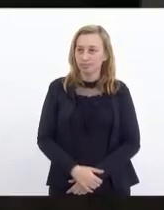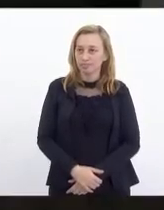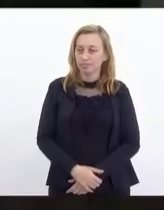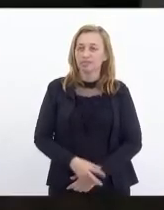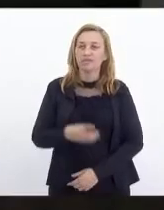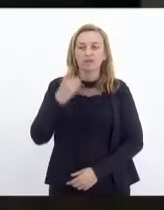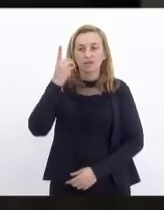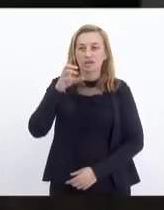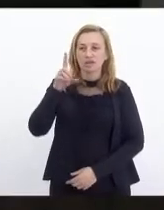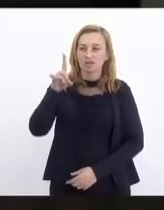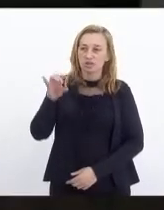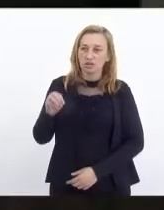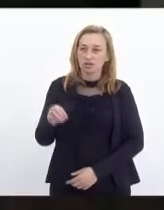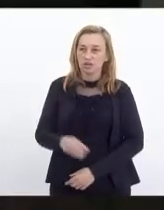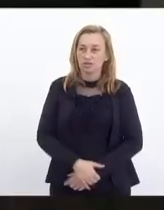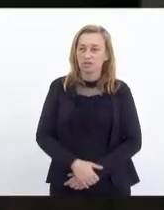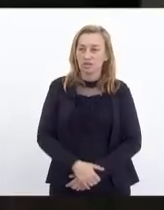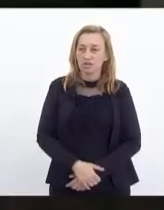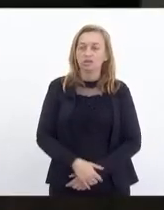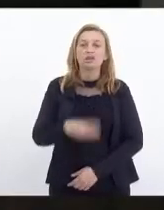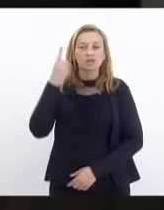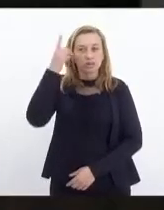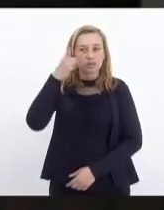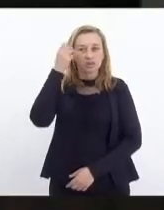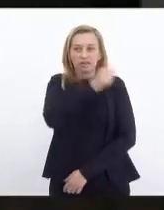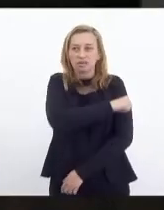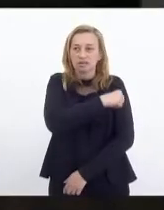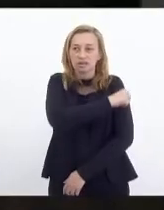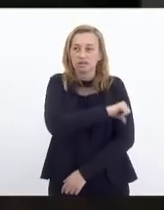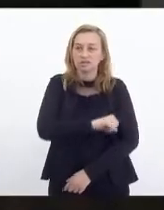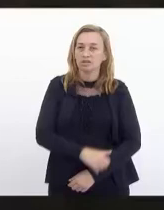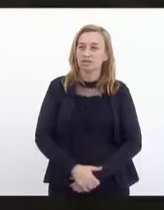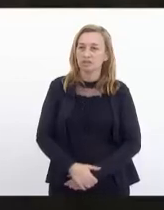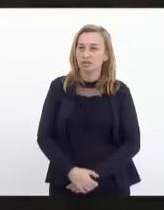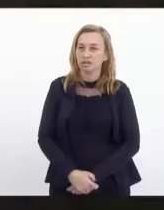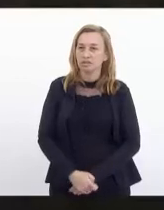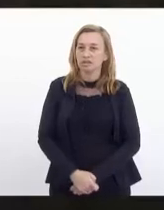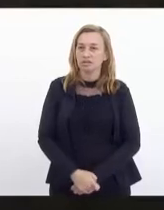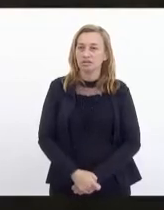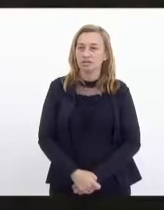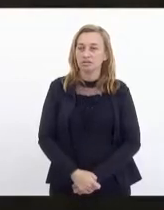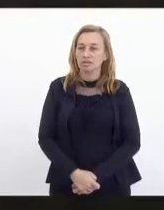Deputado Dionísio Lins. Deputada enfermeira Rejane.